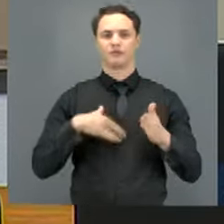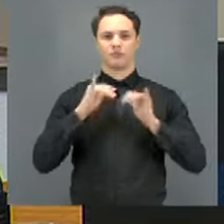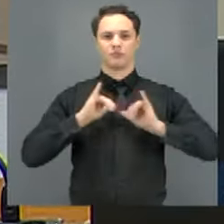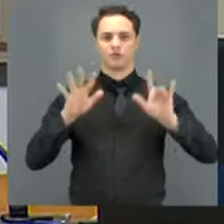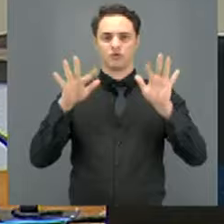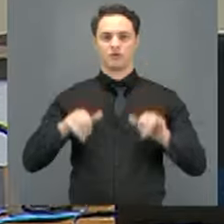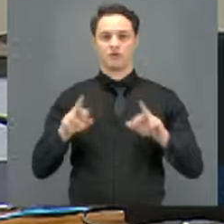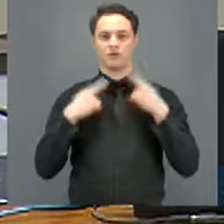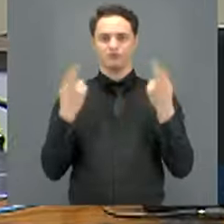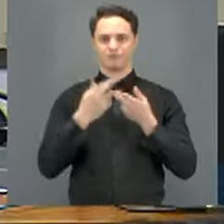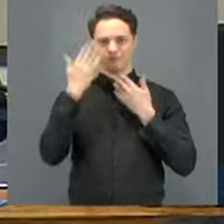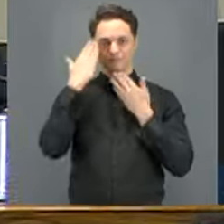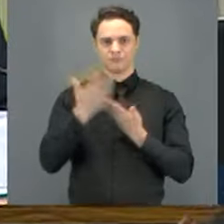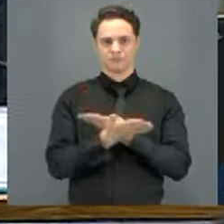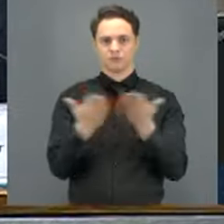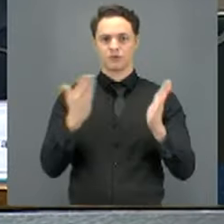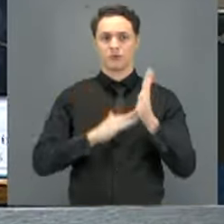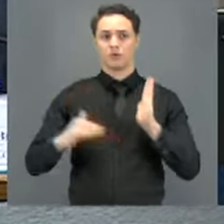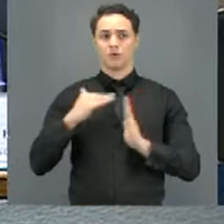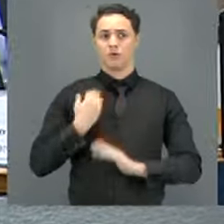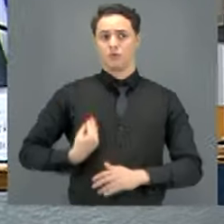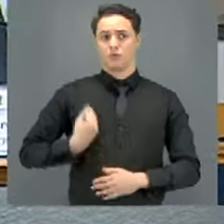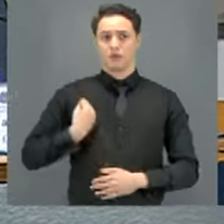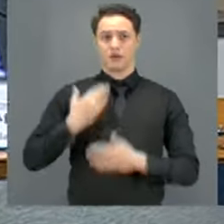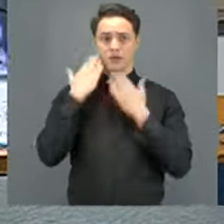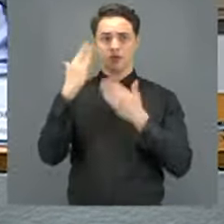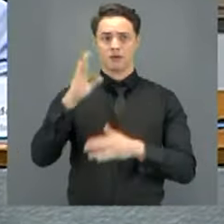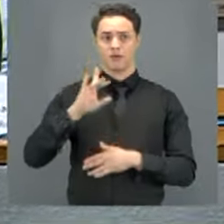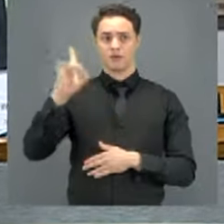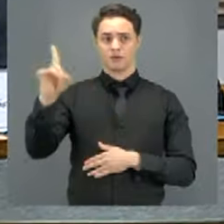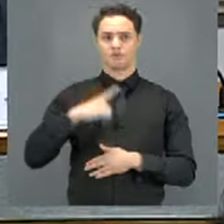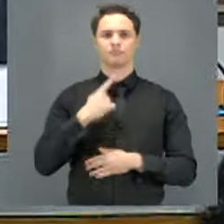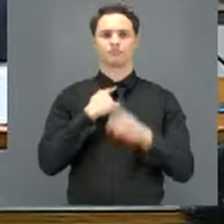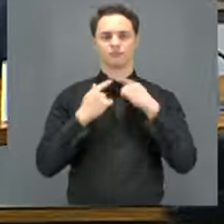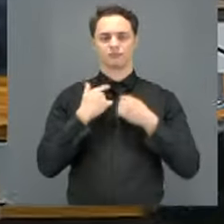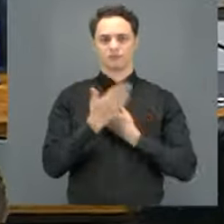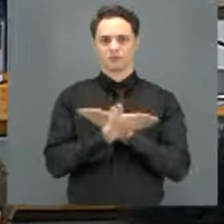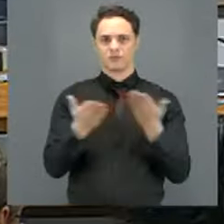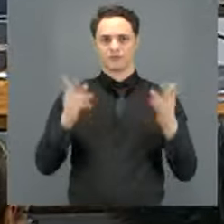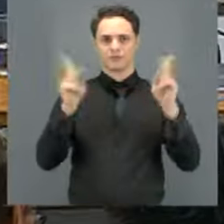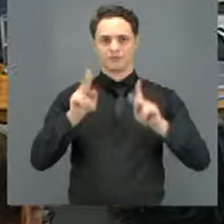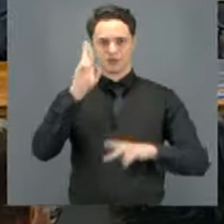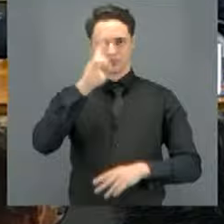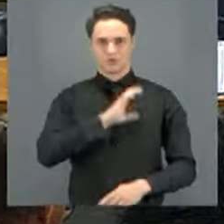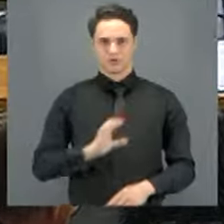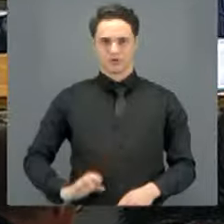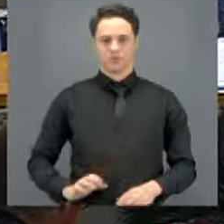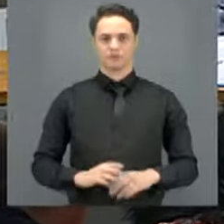presente reunião, agradecendo a todos os presentes, agradecendo a Deus e desejando paz de Cristo a todos.